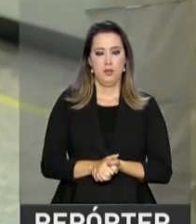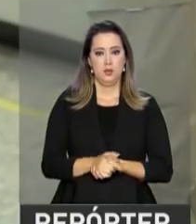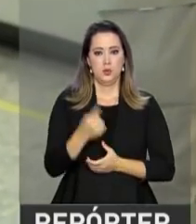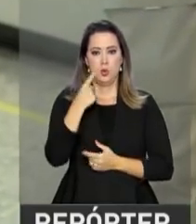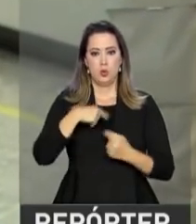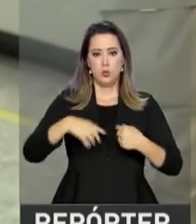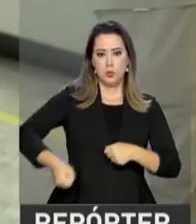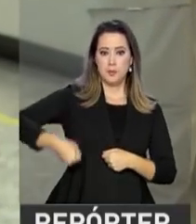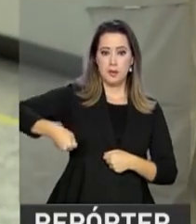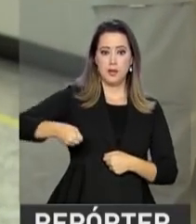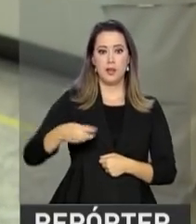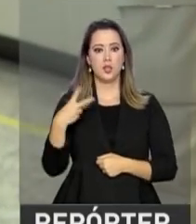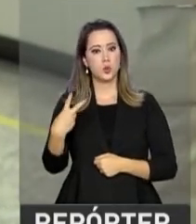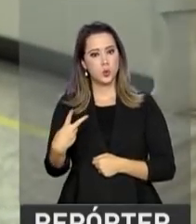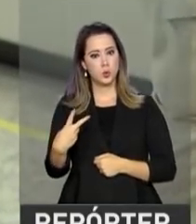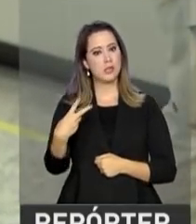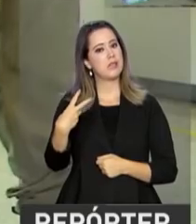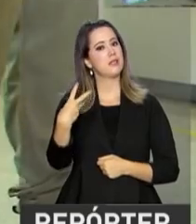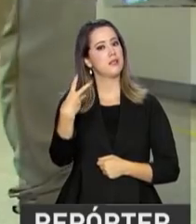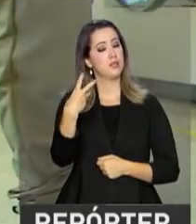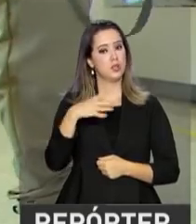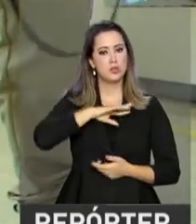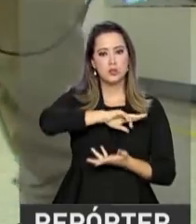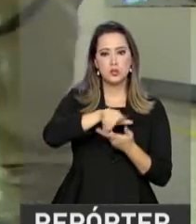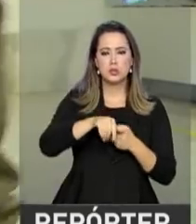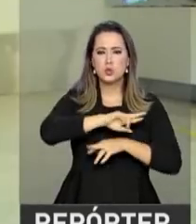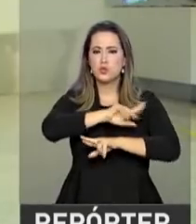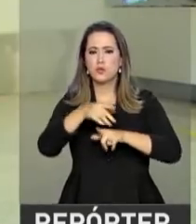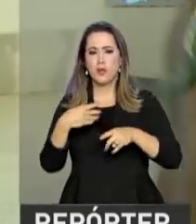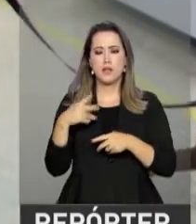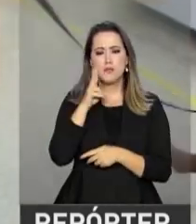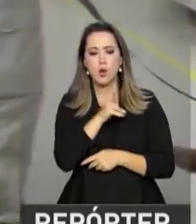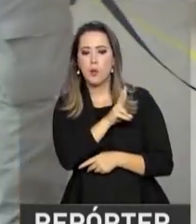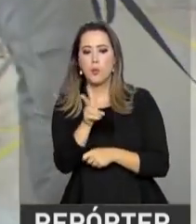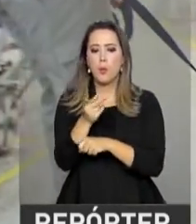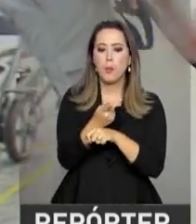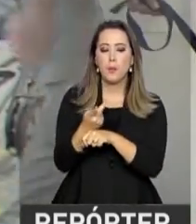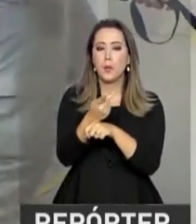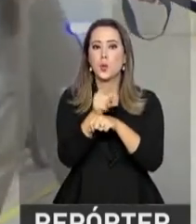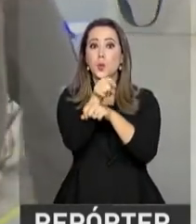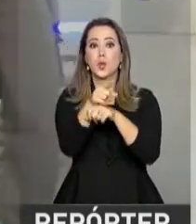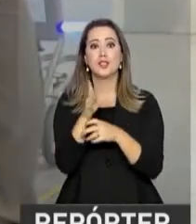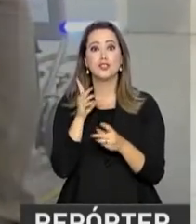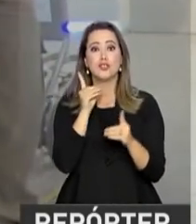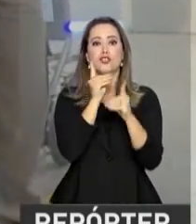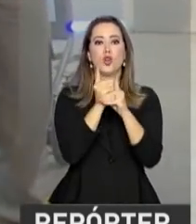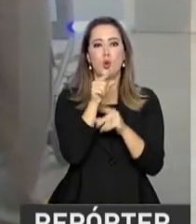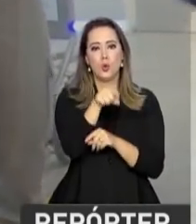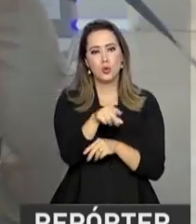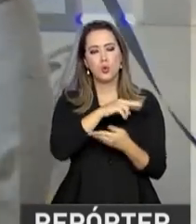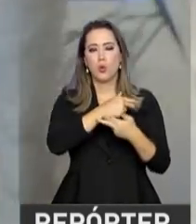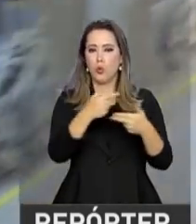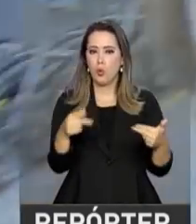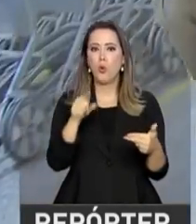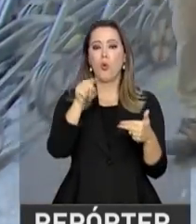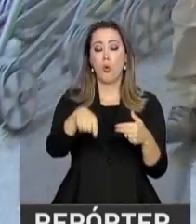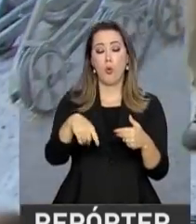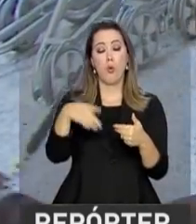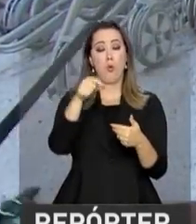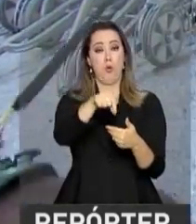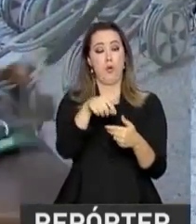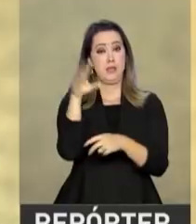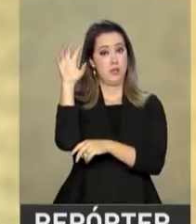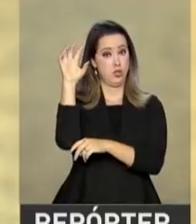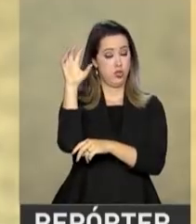Uma mala, duas malas, são tantas até achar o que procura. Produtos de origem vegetal